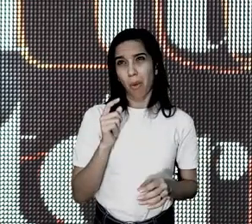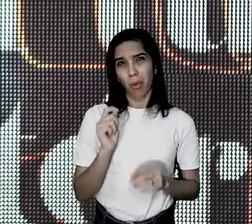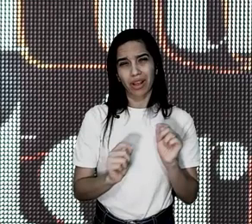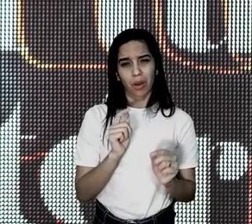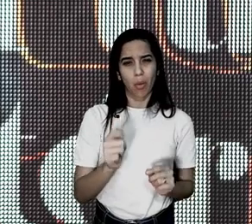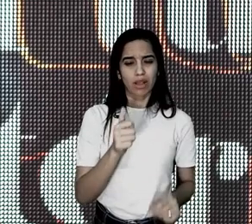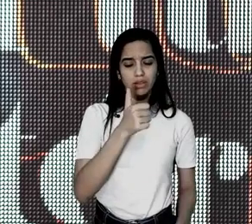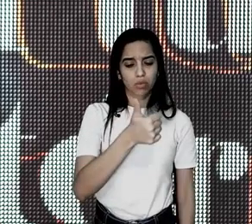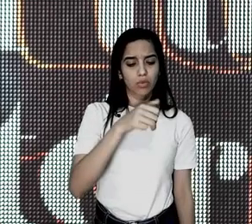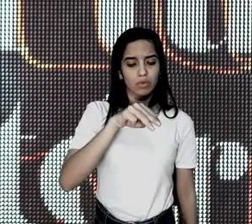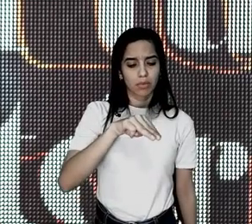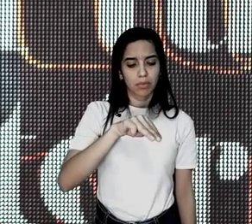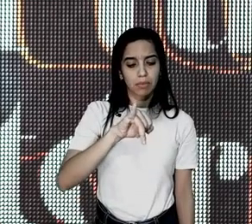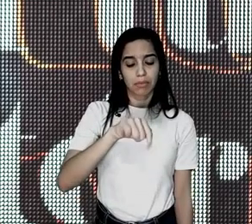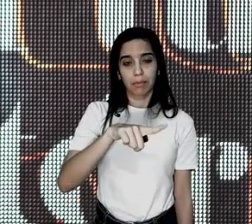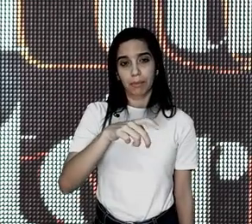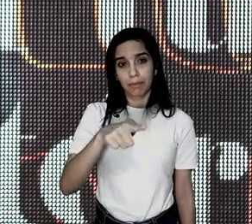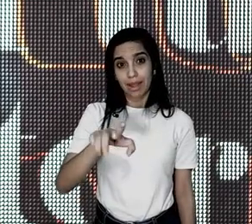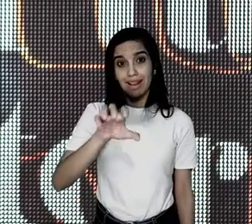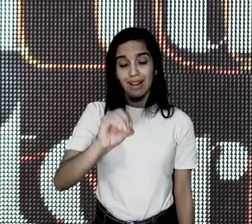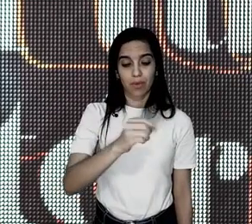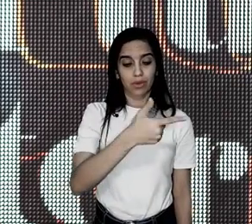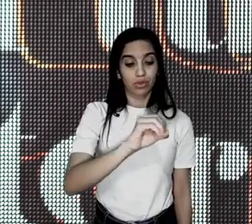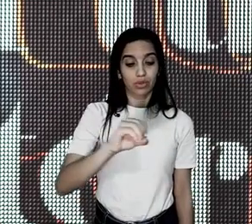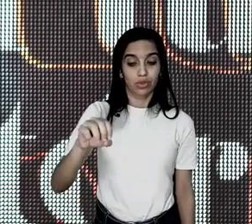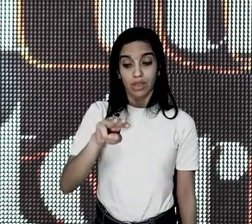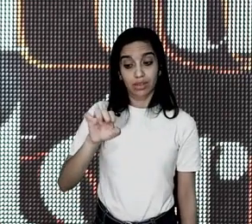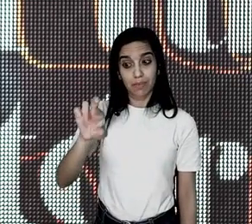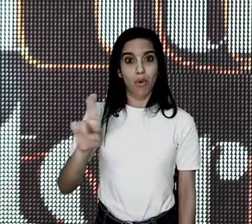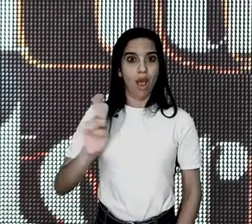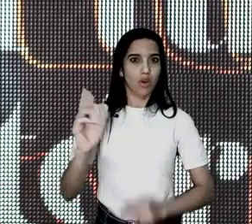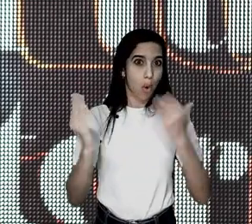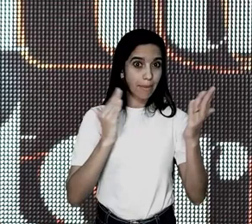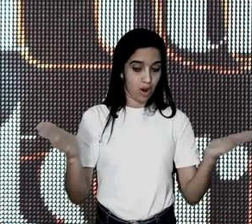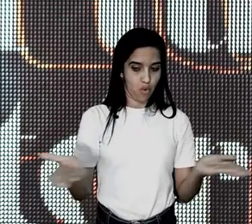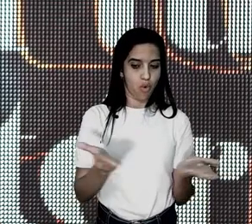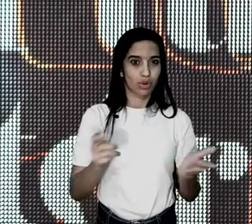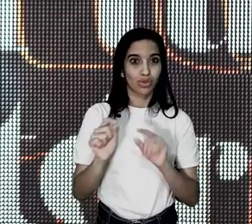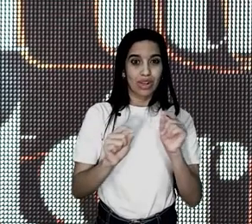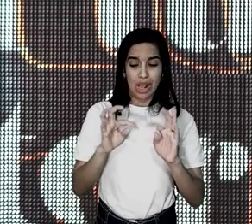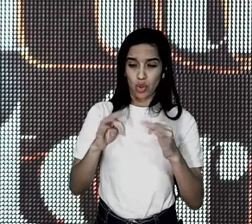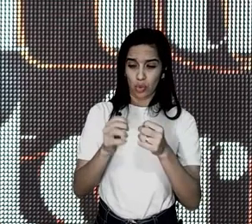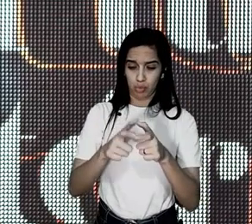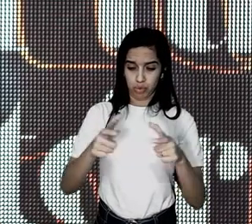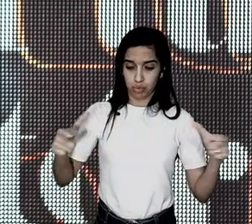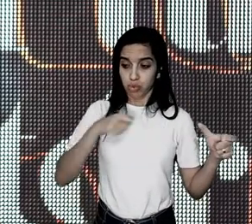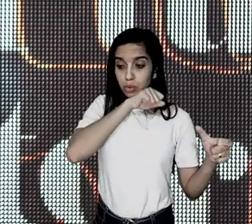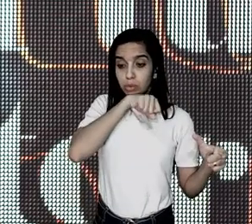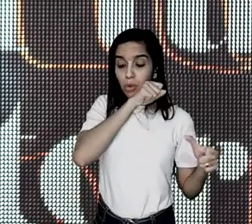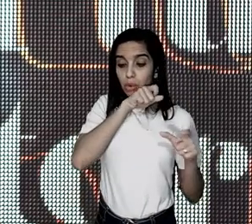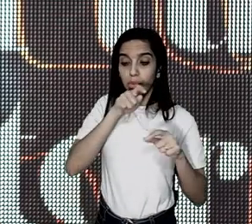de 1.200.000 reais. De toda aquela manada de porcos que foi lançada ali no